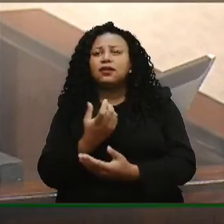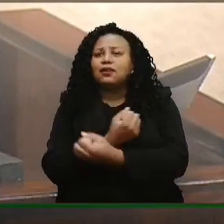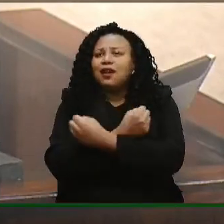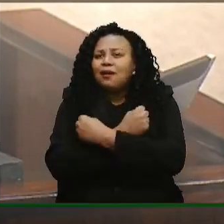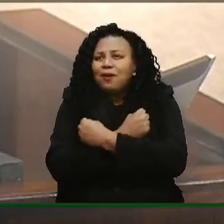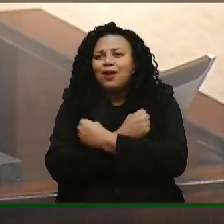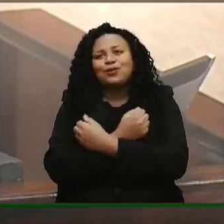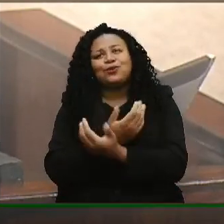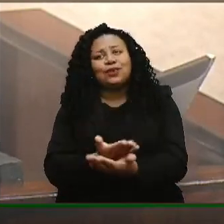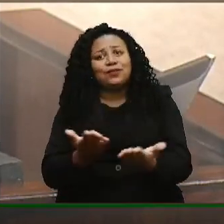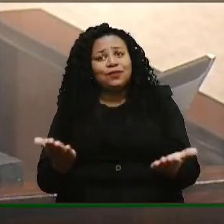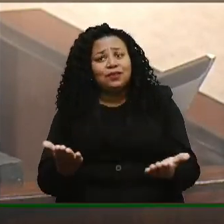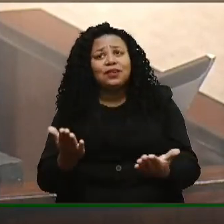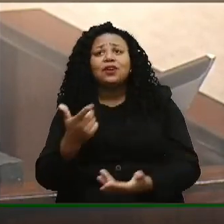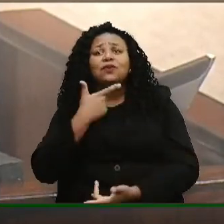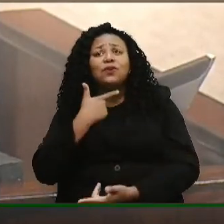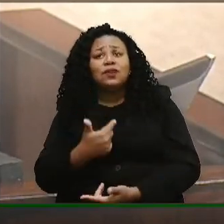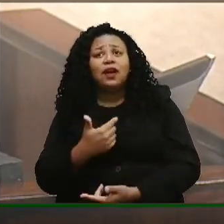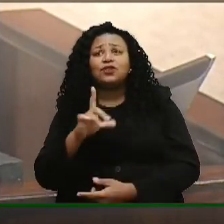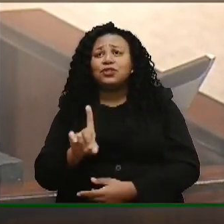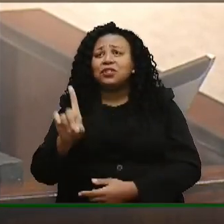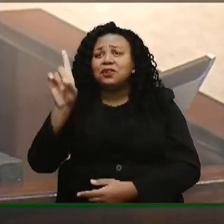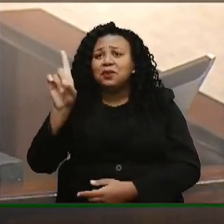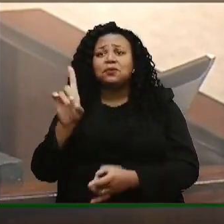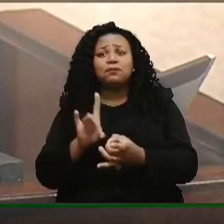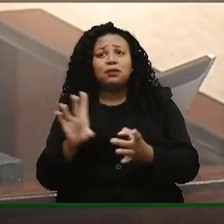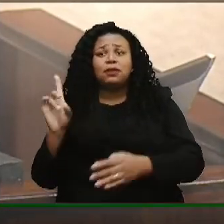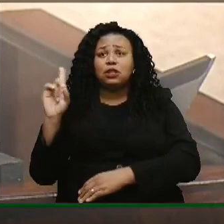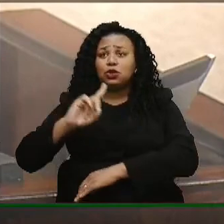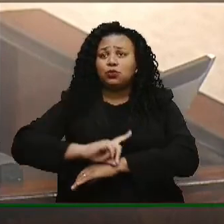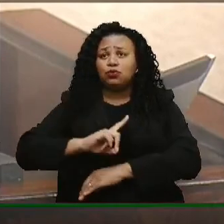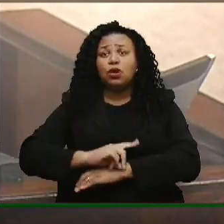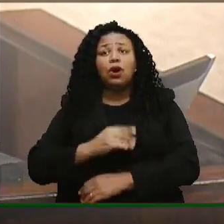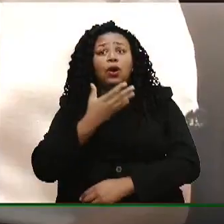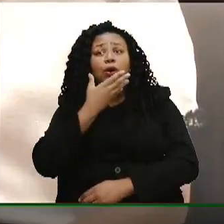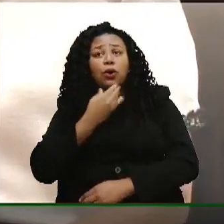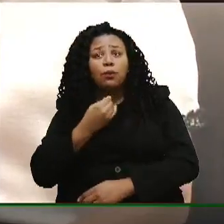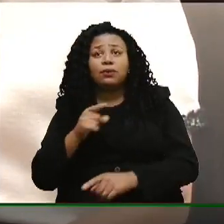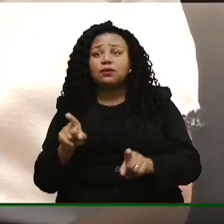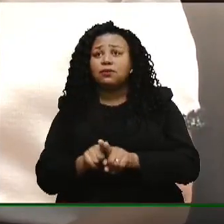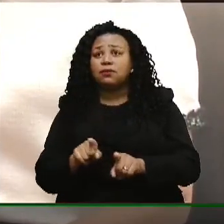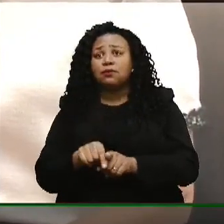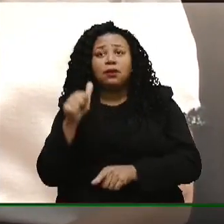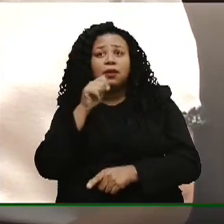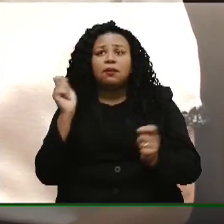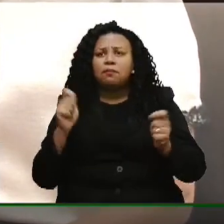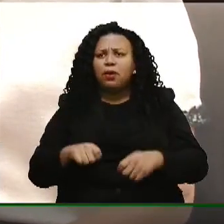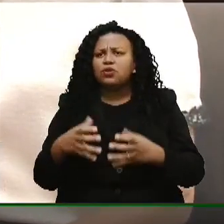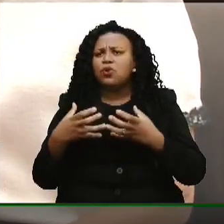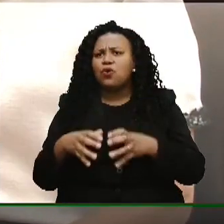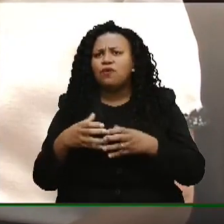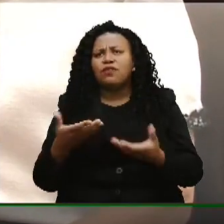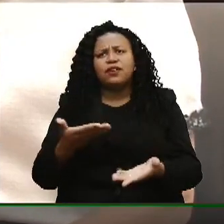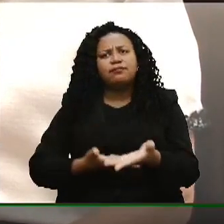abraço a todas, com o desejo de que Deus permita que um dia homens e mulheres possam conviver em